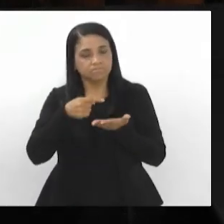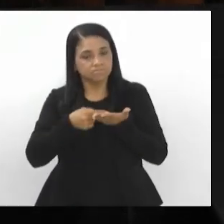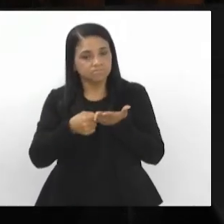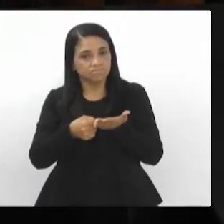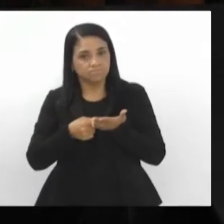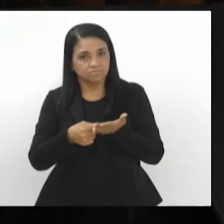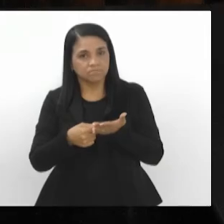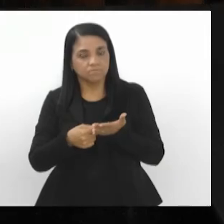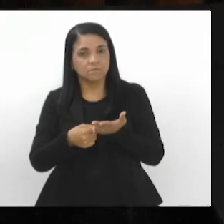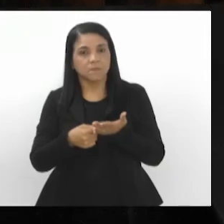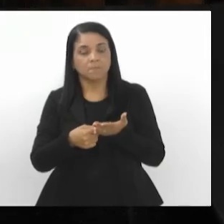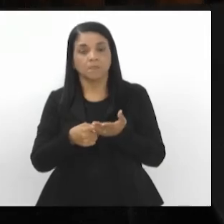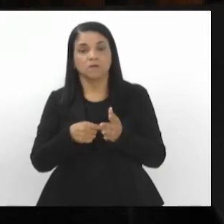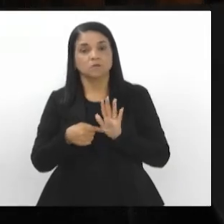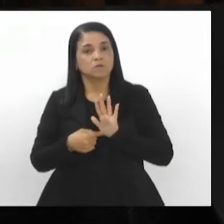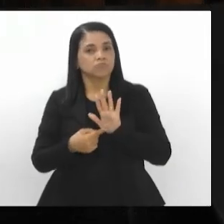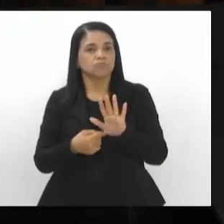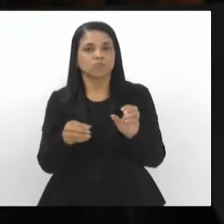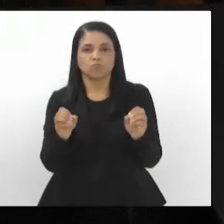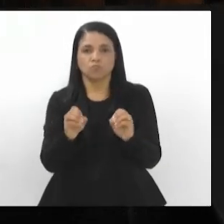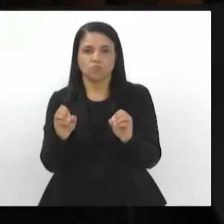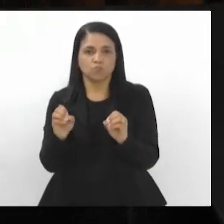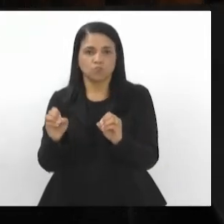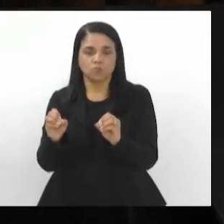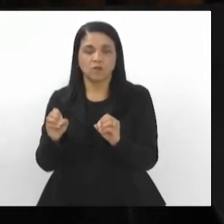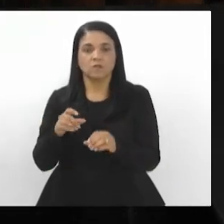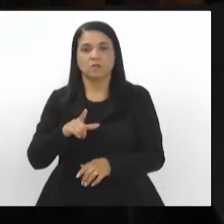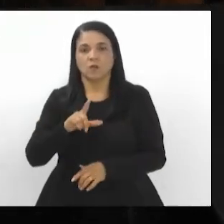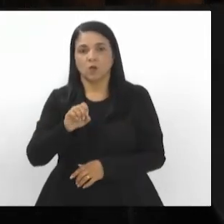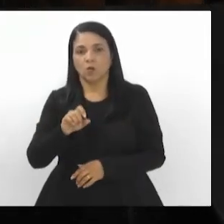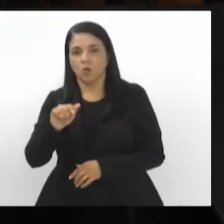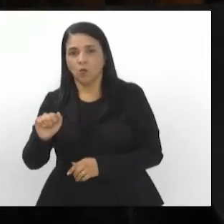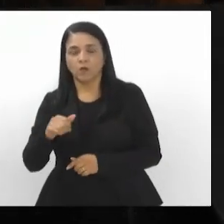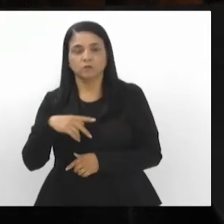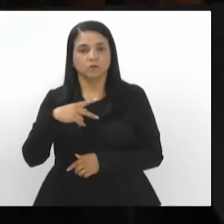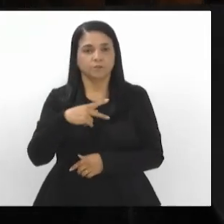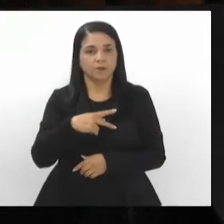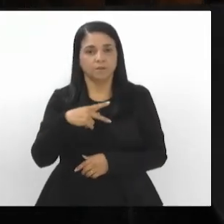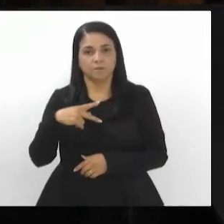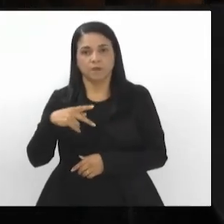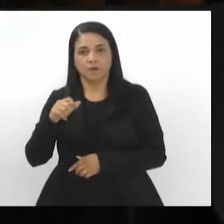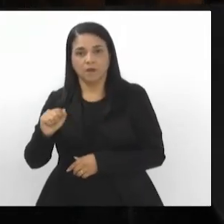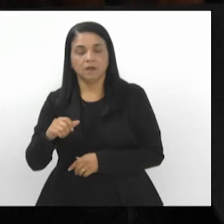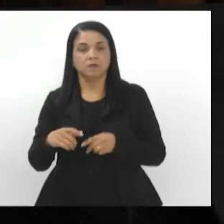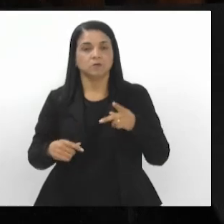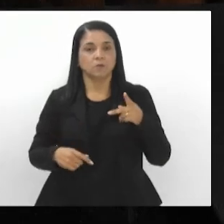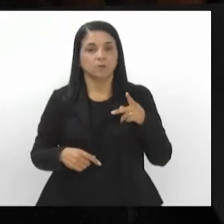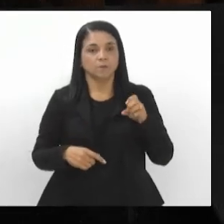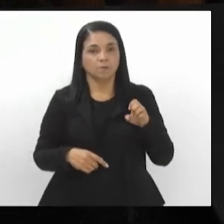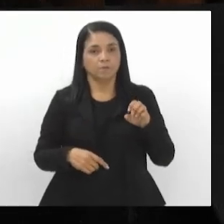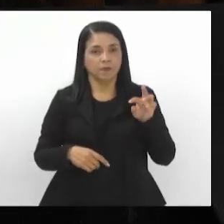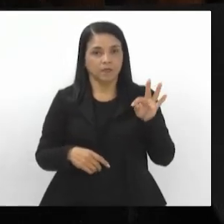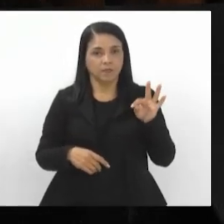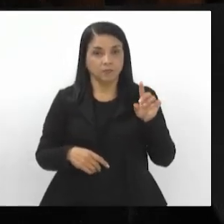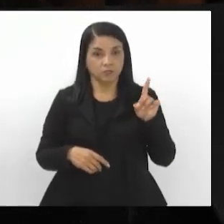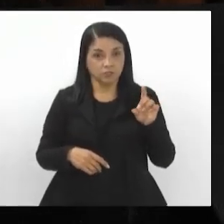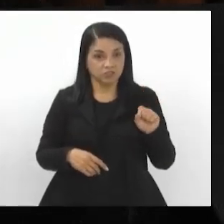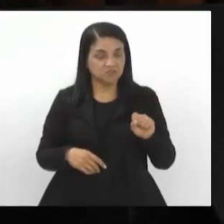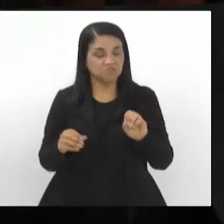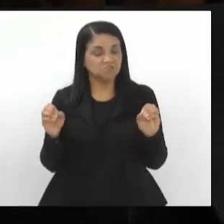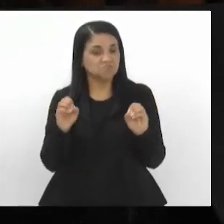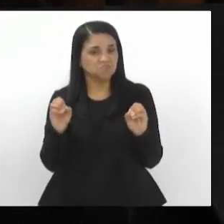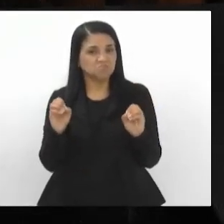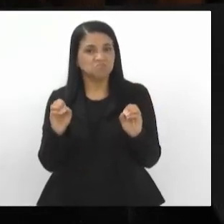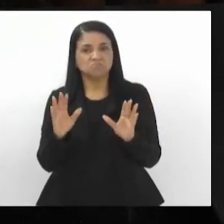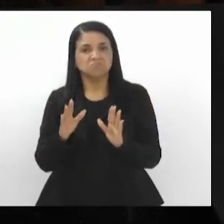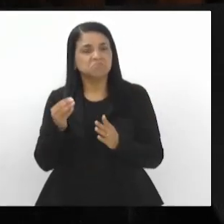algo que não foi apontado de novo na LOA, no PPA e no PEDES. Não vimos nenhum suspiro